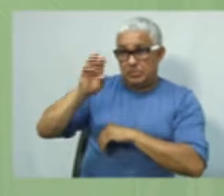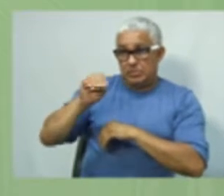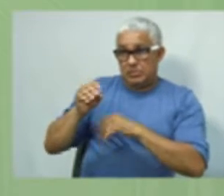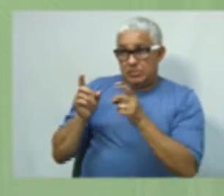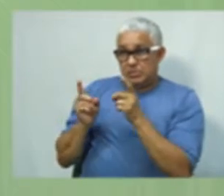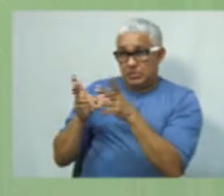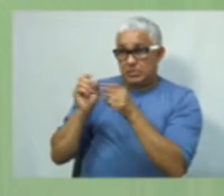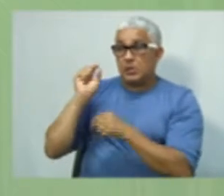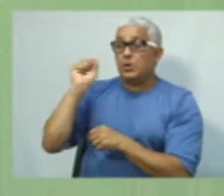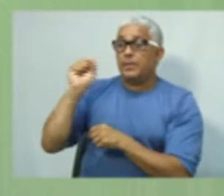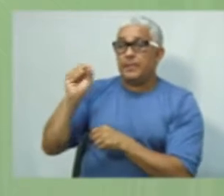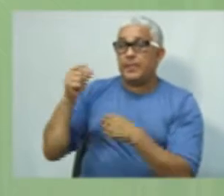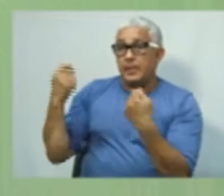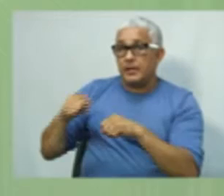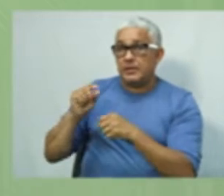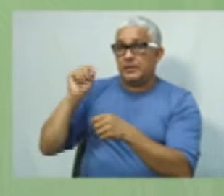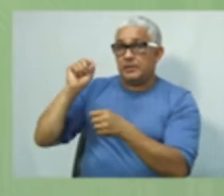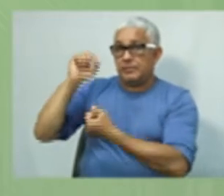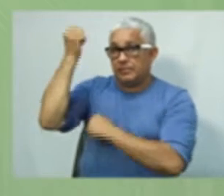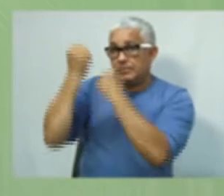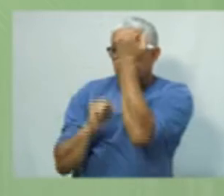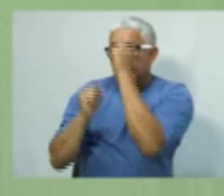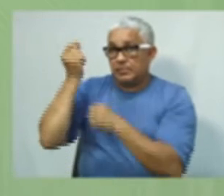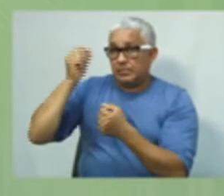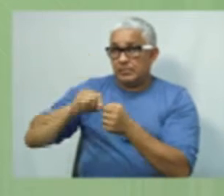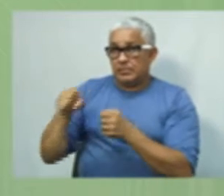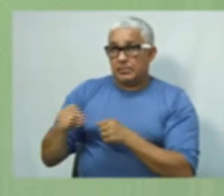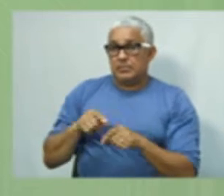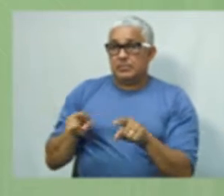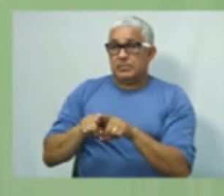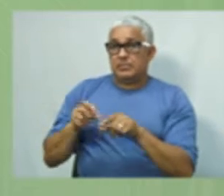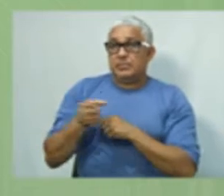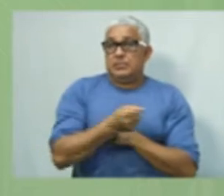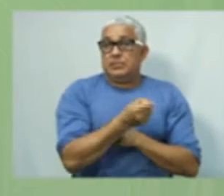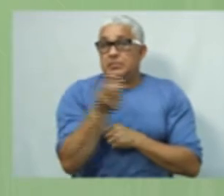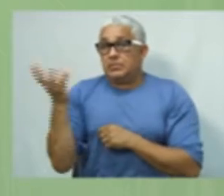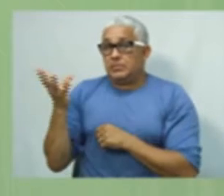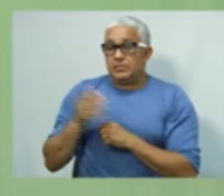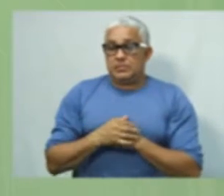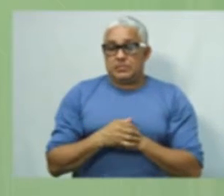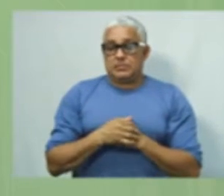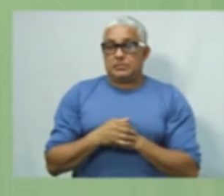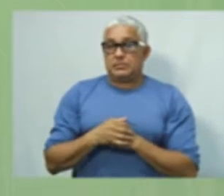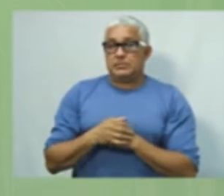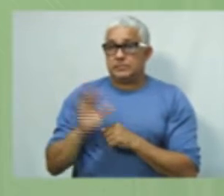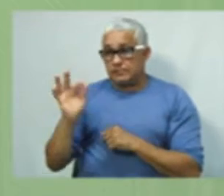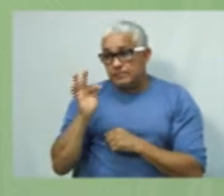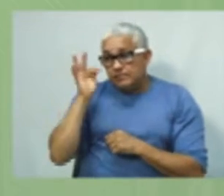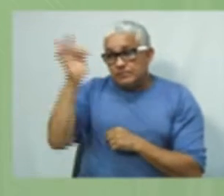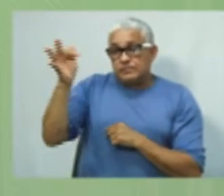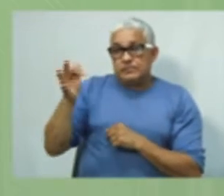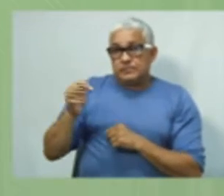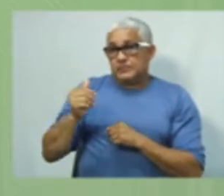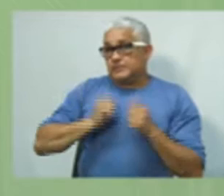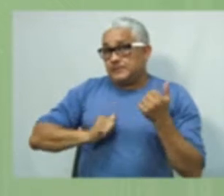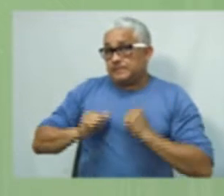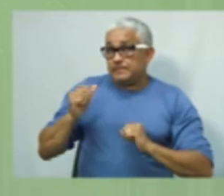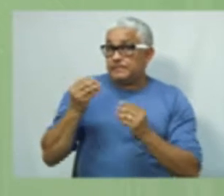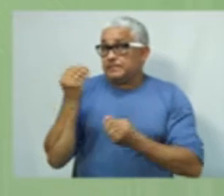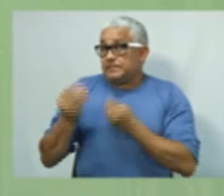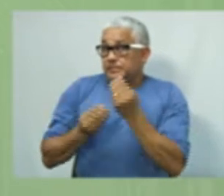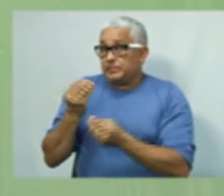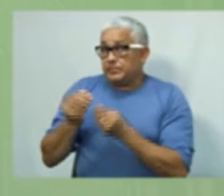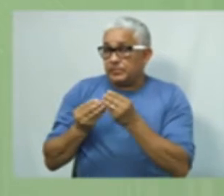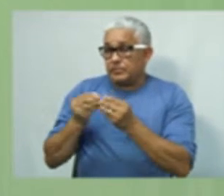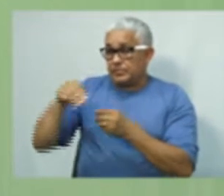que precisa ser produzido, qual é a quantidade, qual é a projeção, qual é a